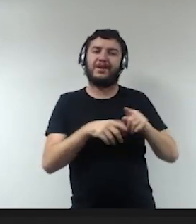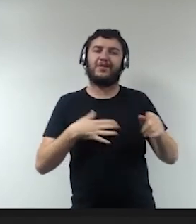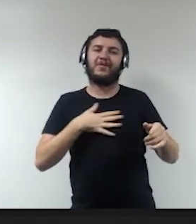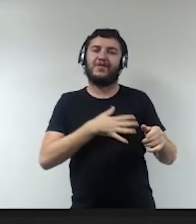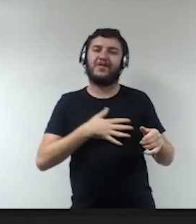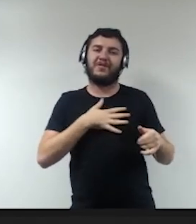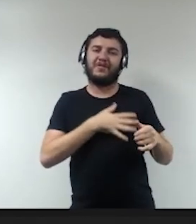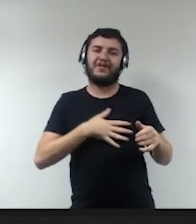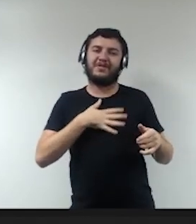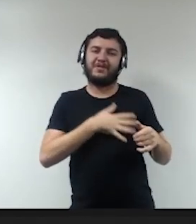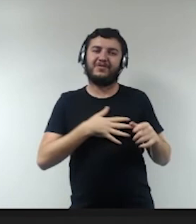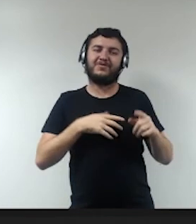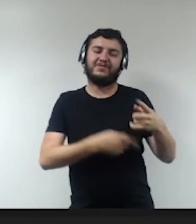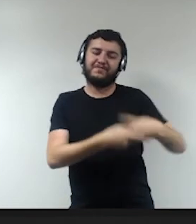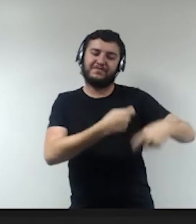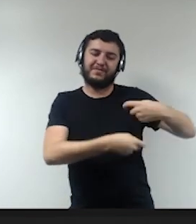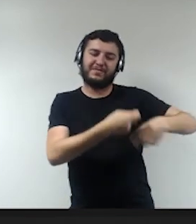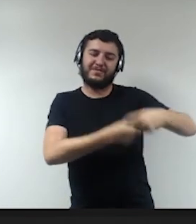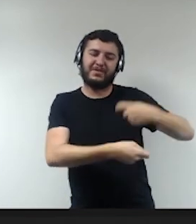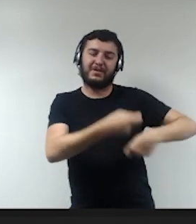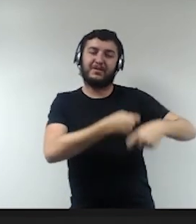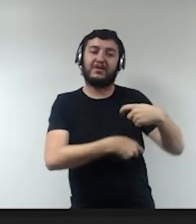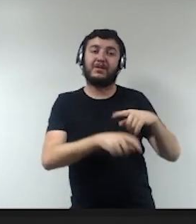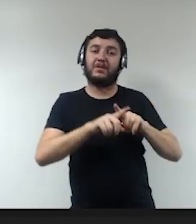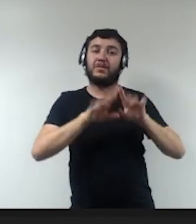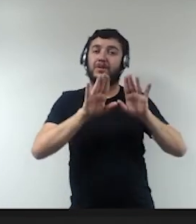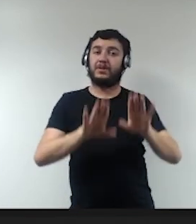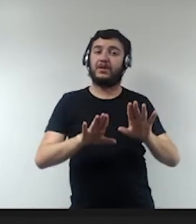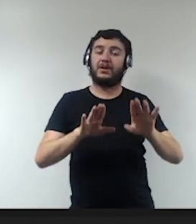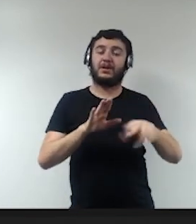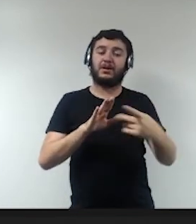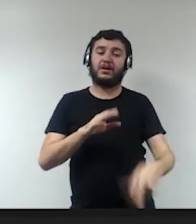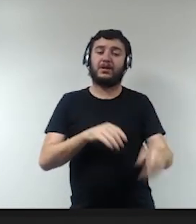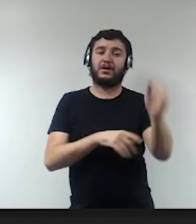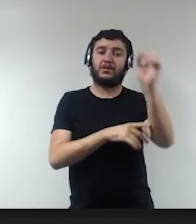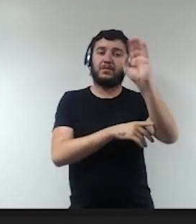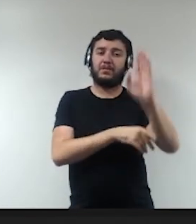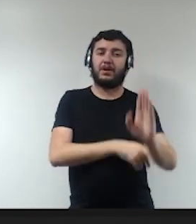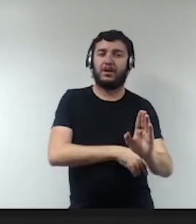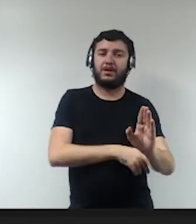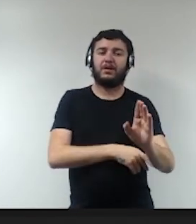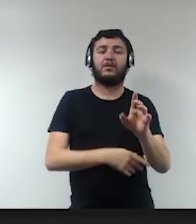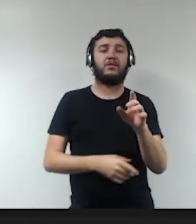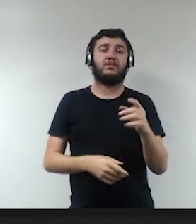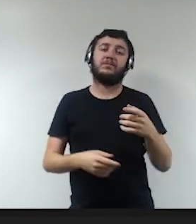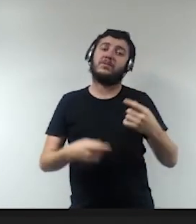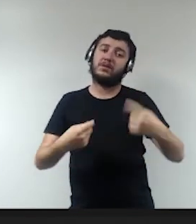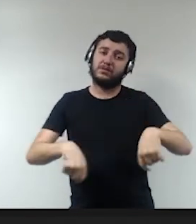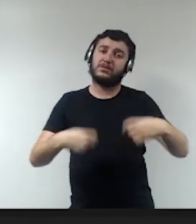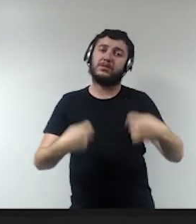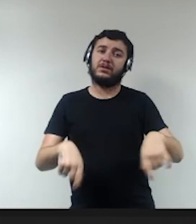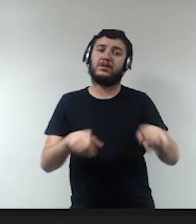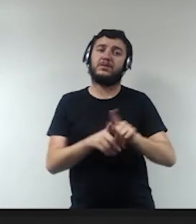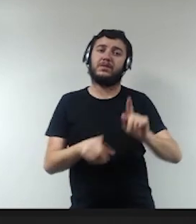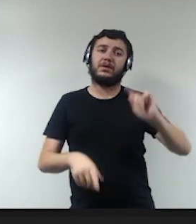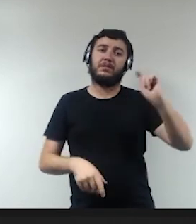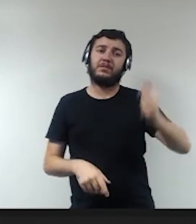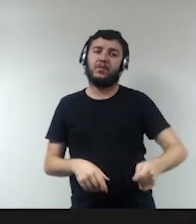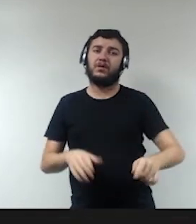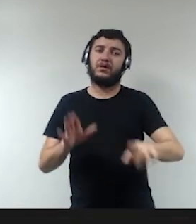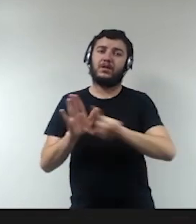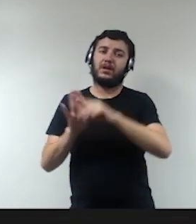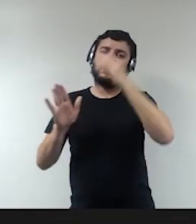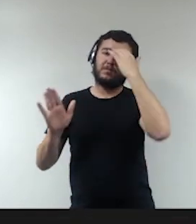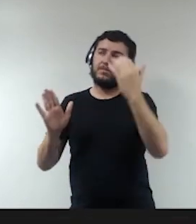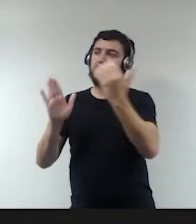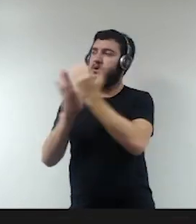da faculdade de negociar, mas no Brasil, às vezes, precisa da imposição legal, né? O